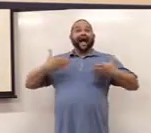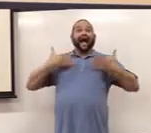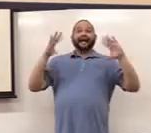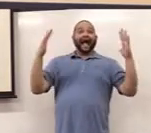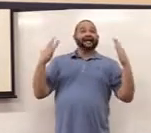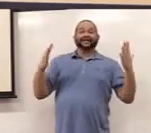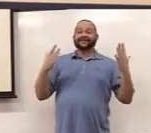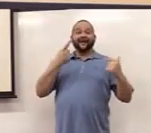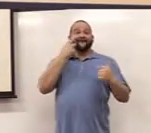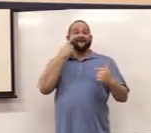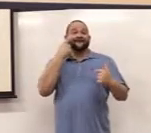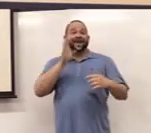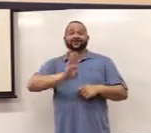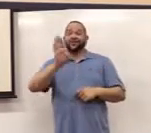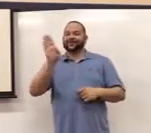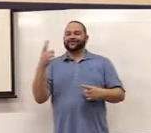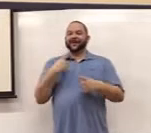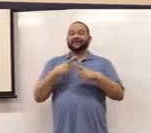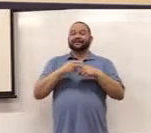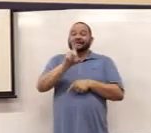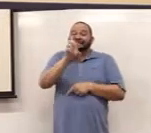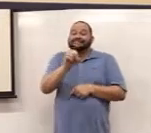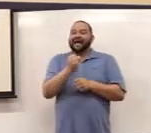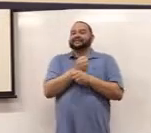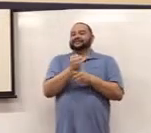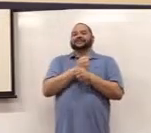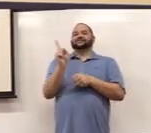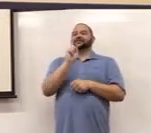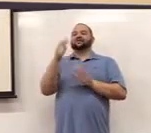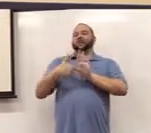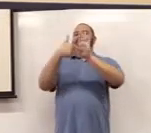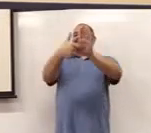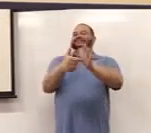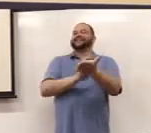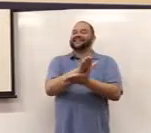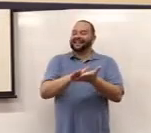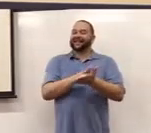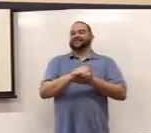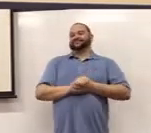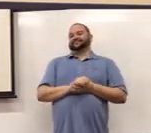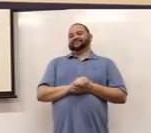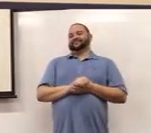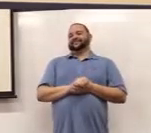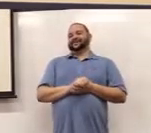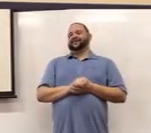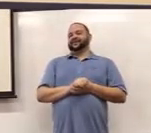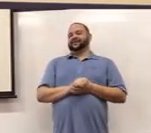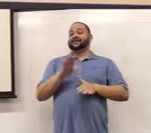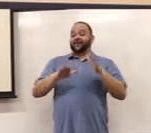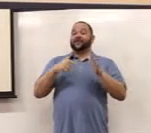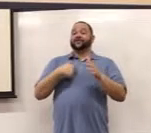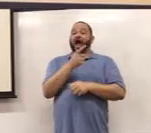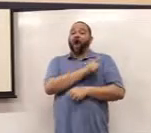eufóricas de estar vendo o Beethoven. Fazia 10 anos que ele não pisava no palco. Né? E foi provavelmente a última vez que ele subiu ao